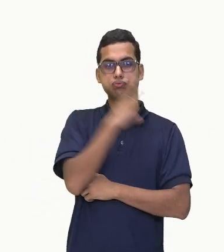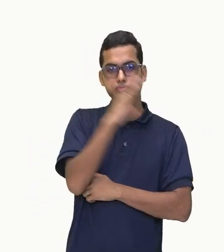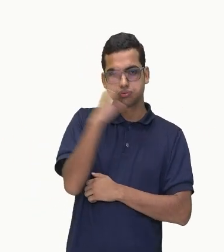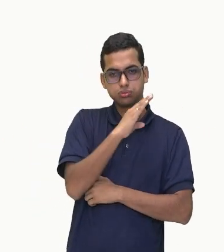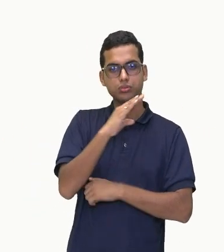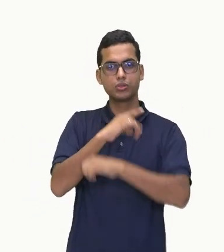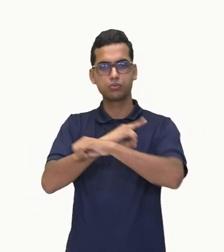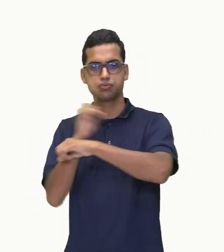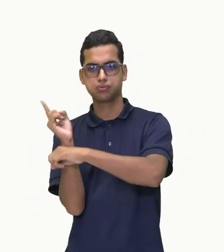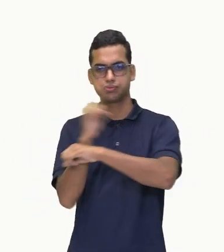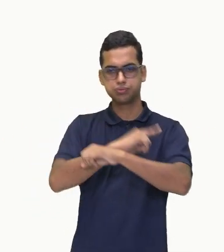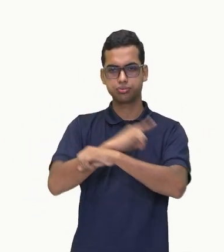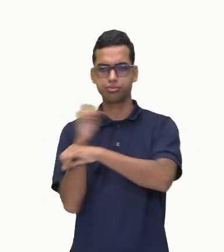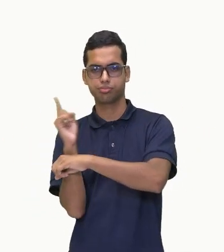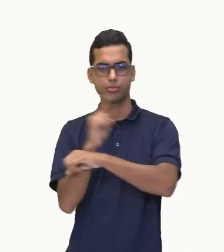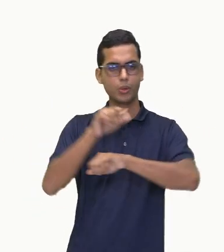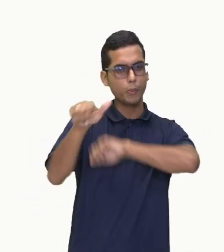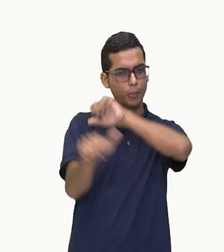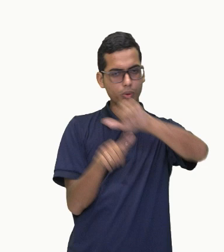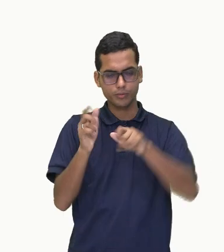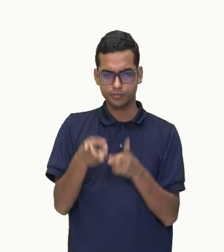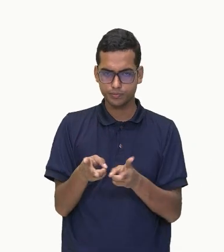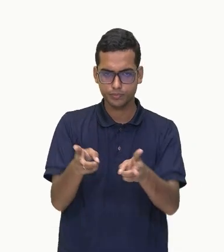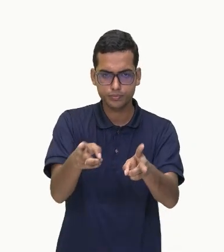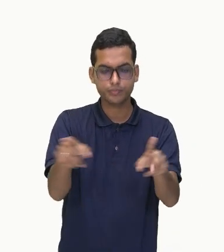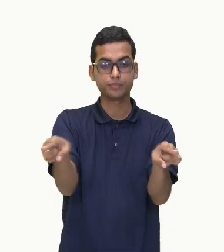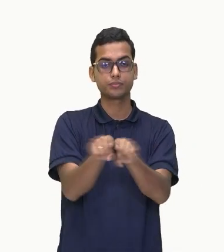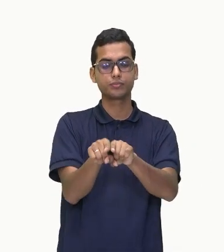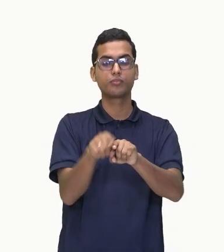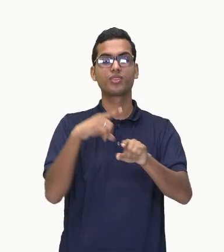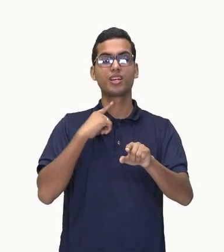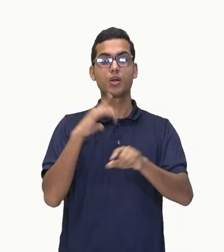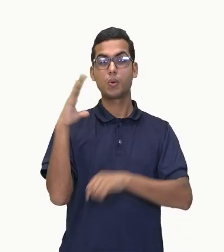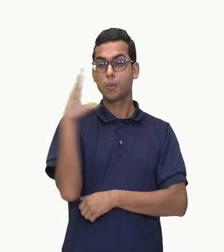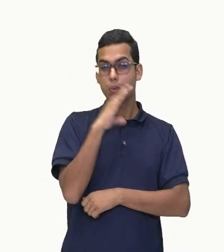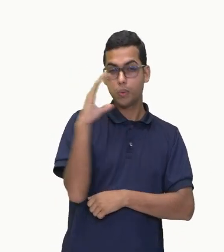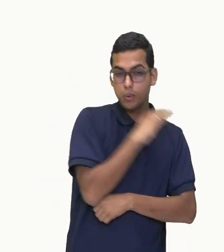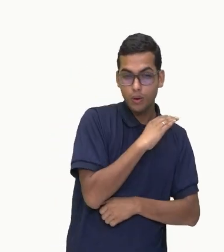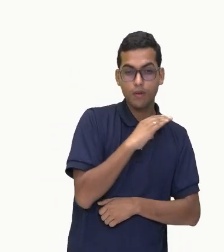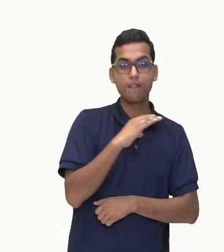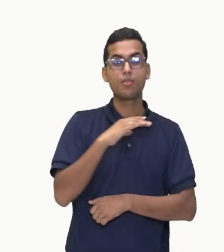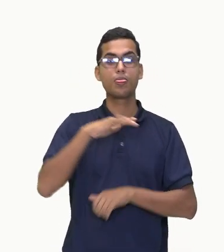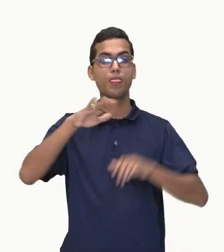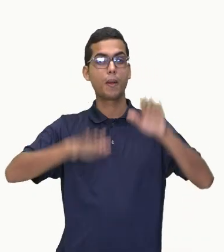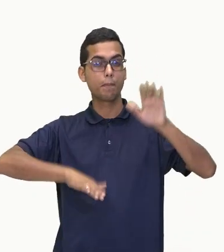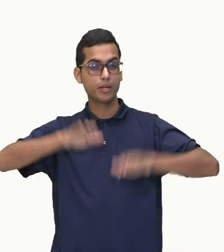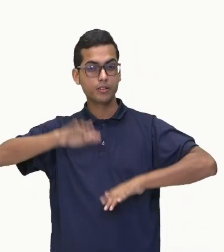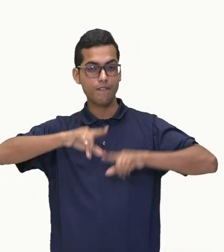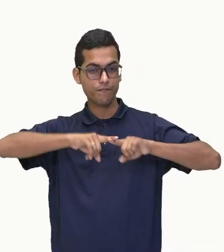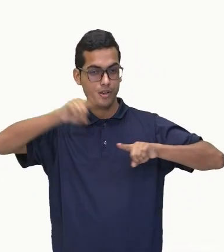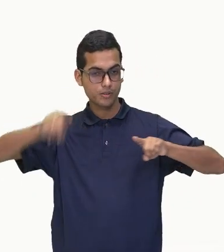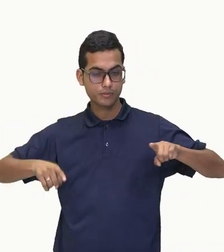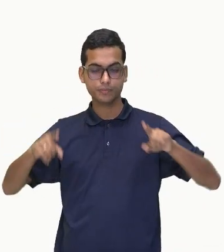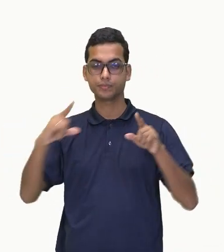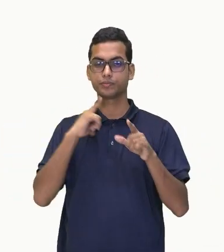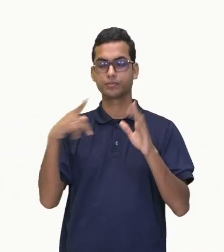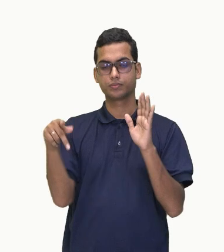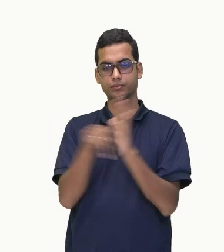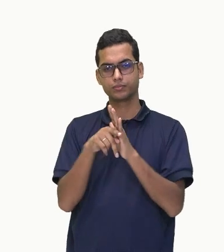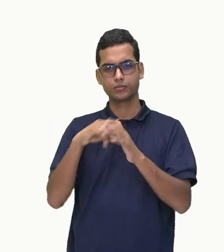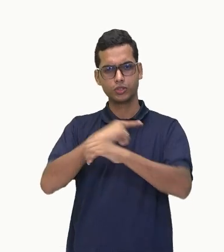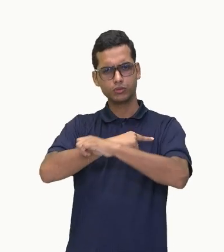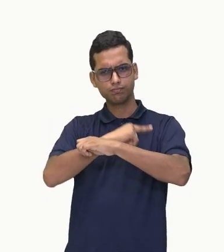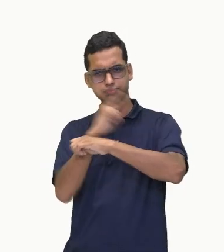caso, como a velocidade ela é variável, vai existir agora uma grandeza chamada, que ela é